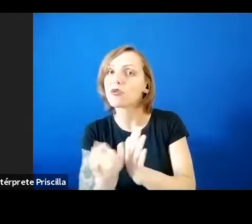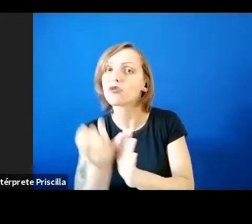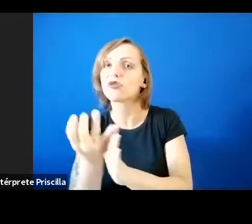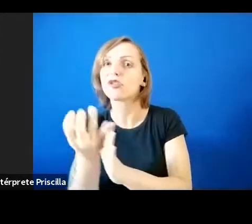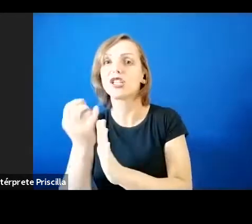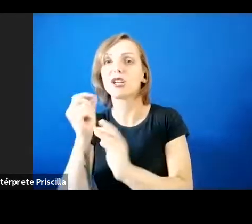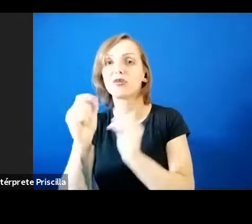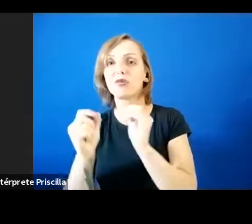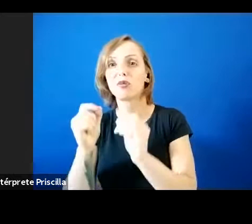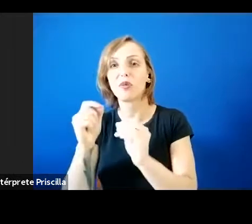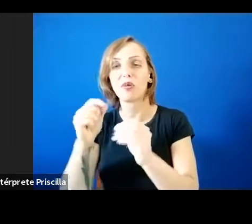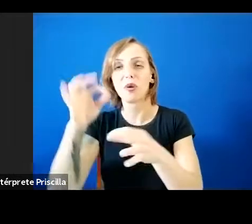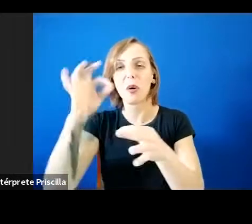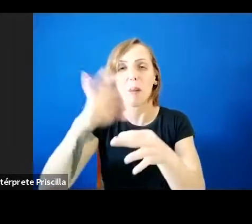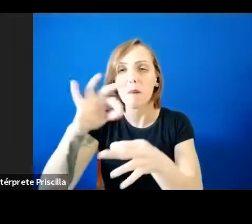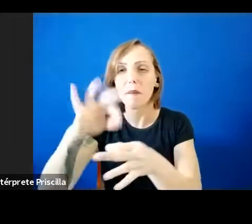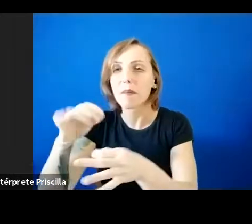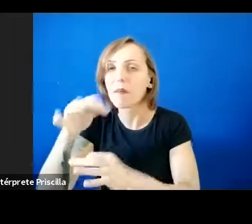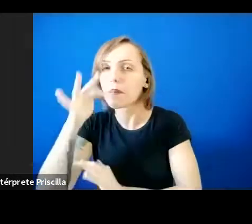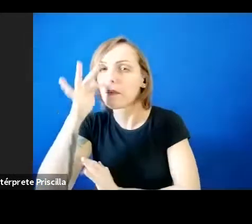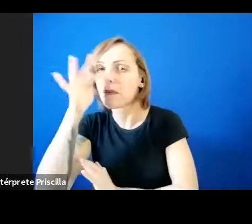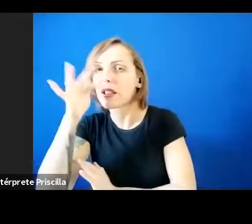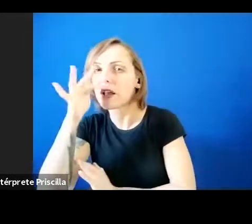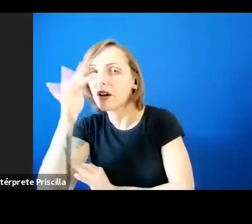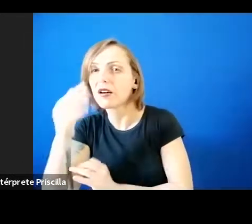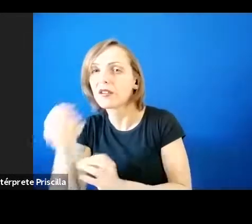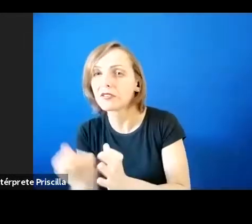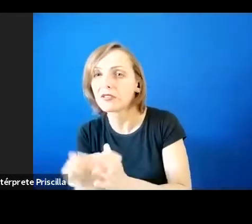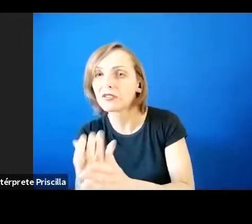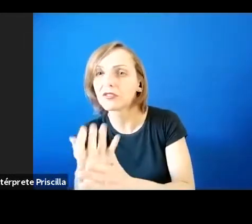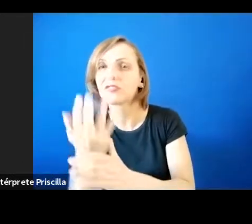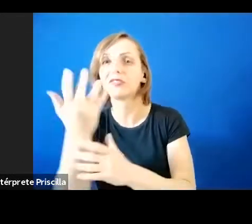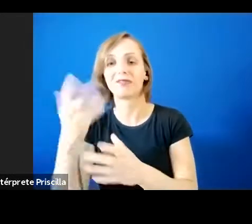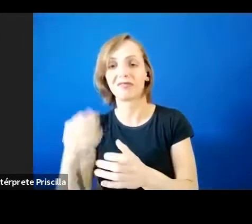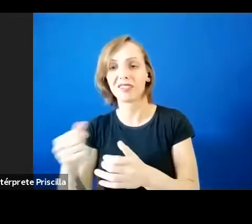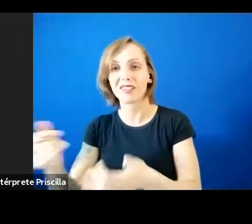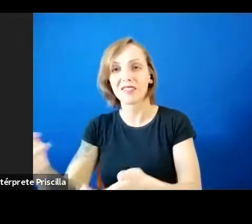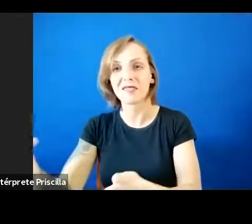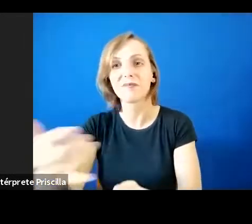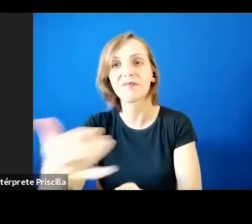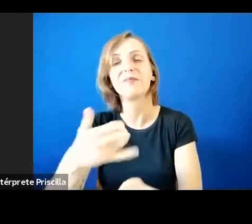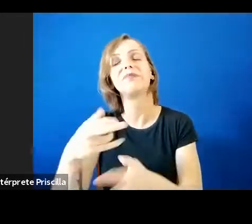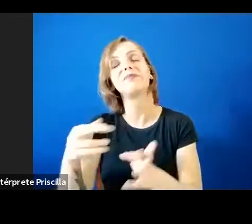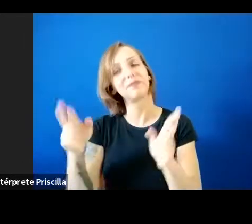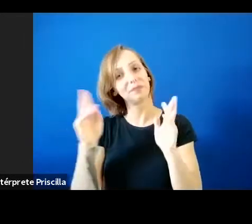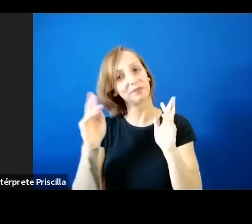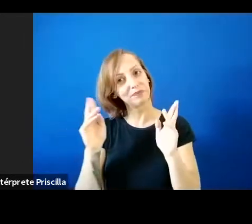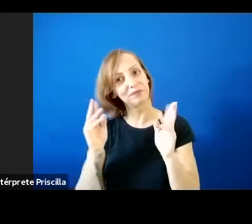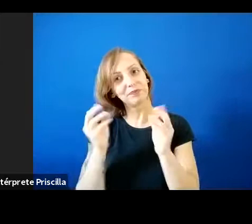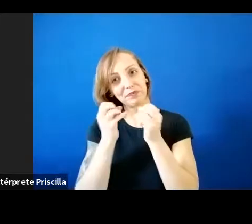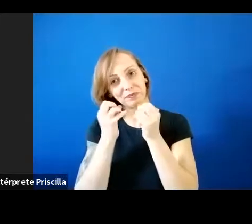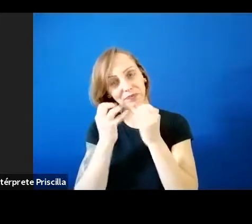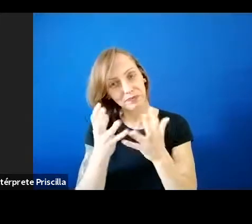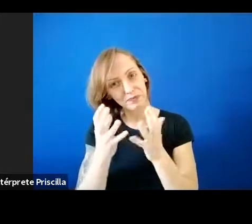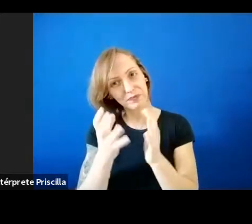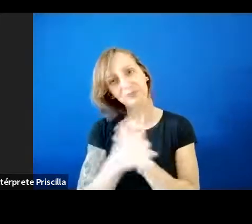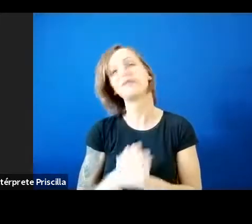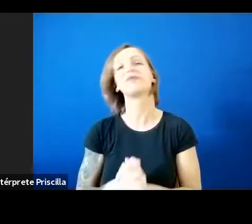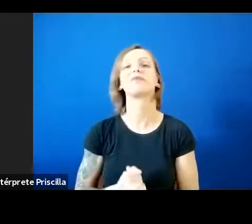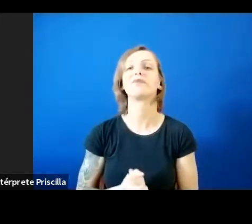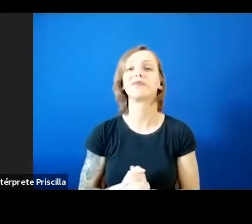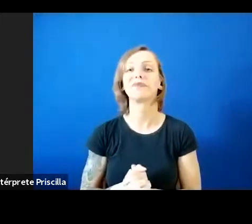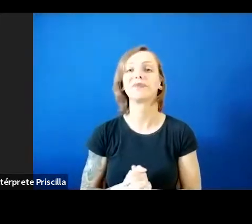mudas, muitas plantas, fartas colheitas, graças a Deus, e a gente já